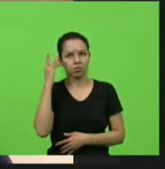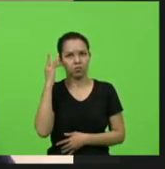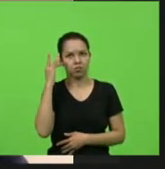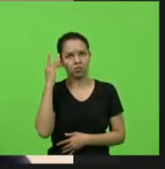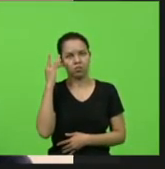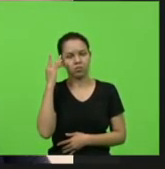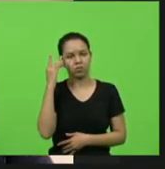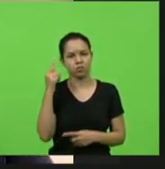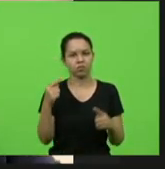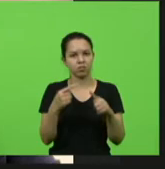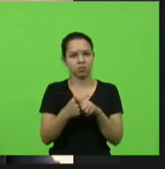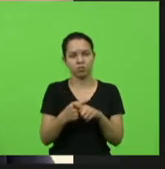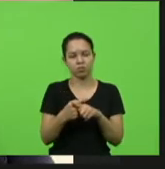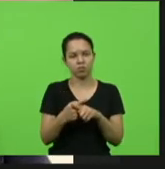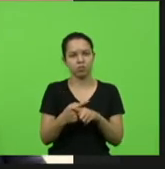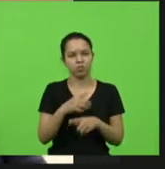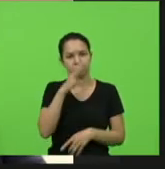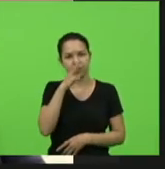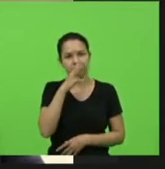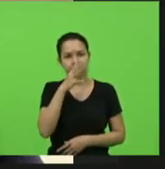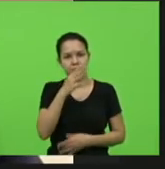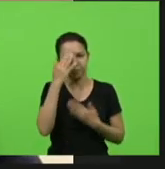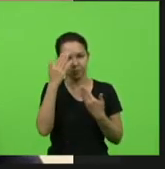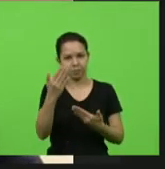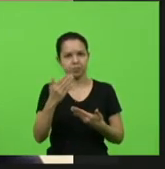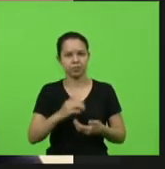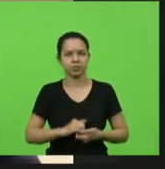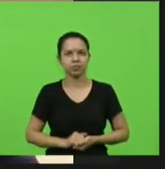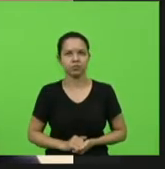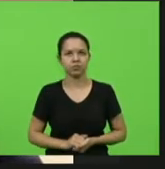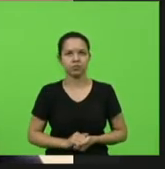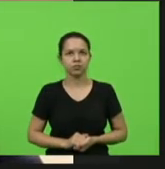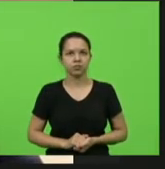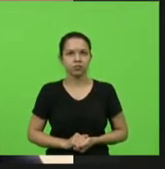extremamente equivocado. Obrigado, presidente. Pela ordem, presidente.